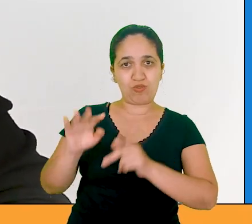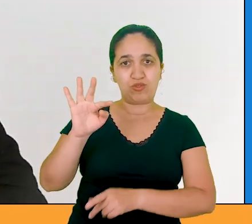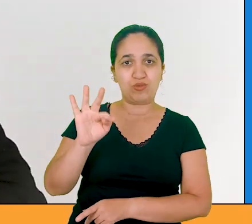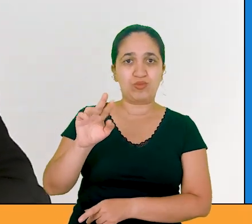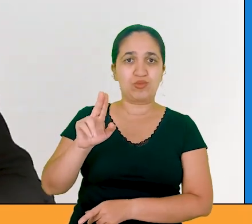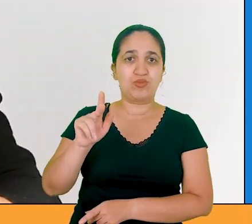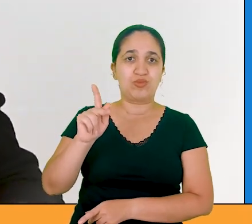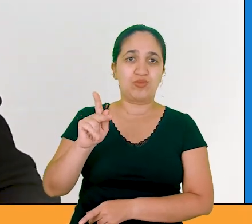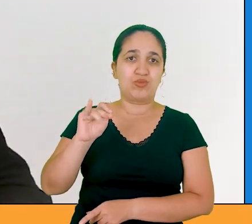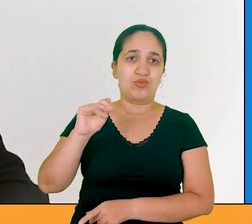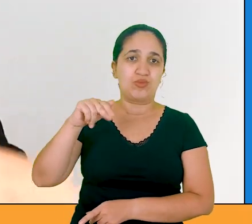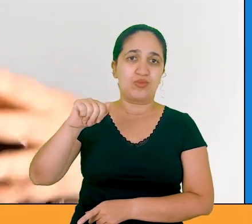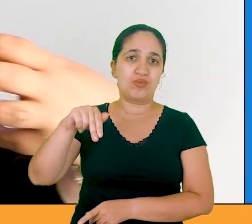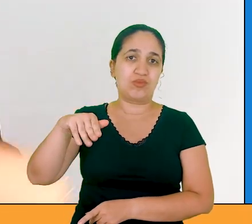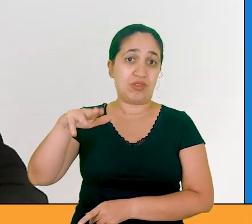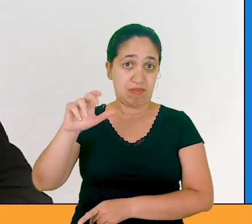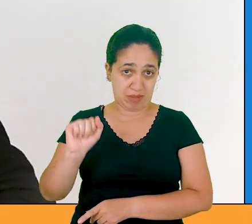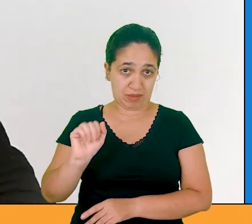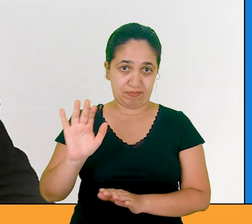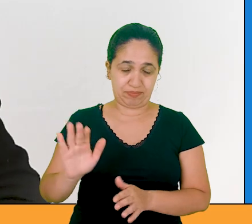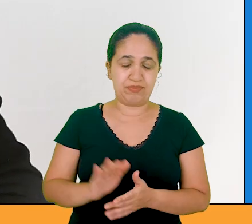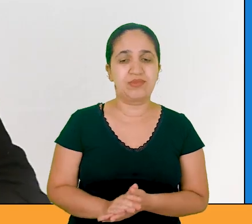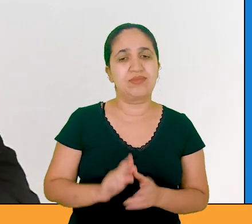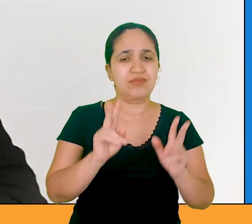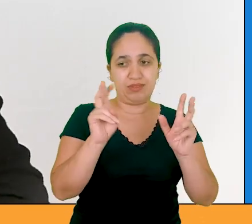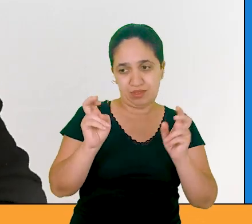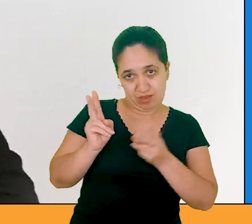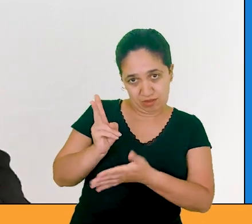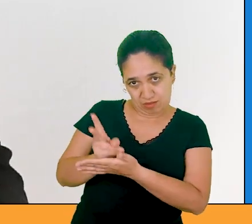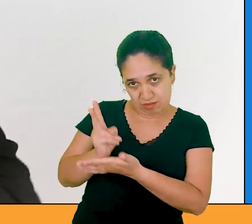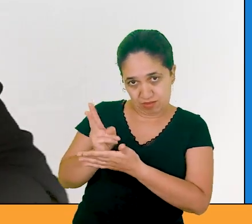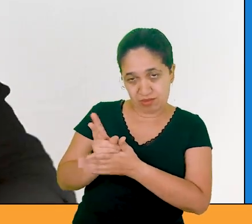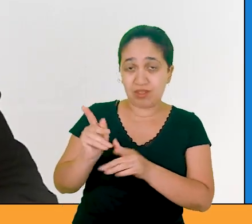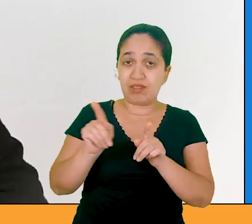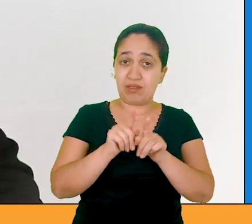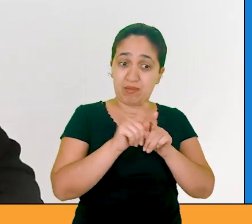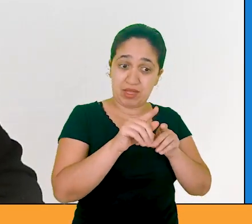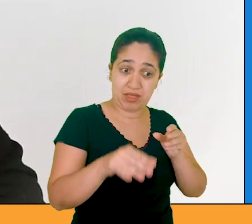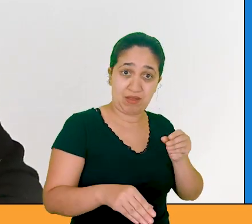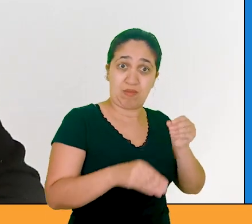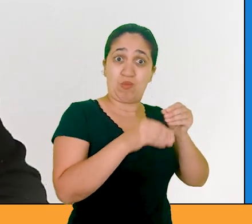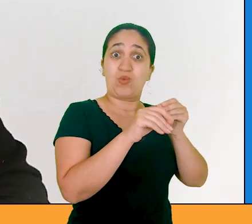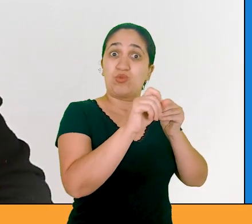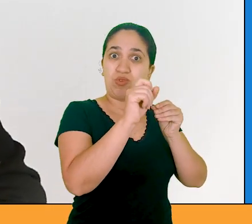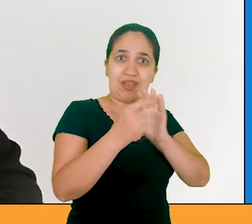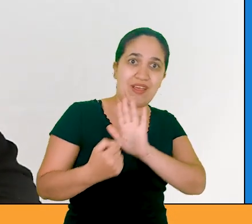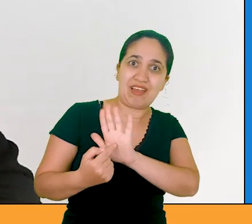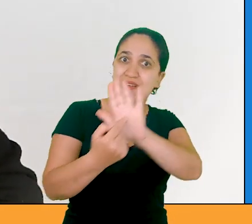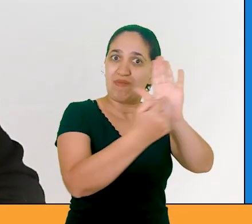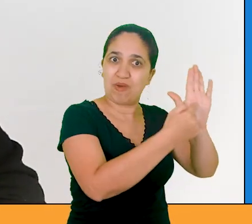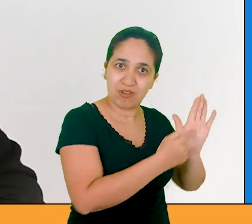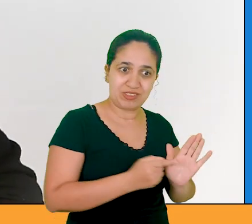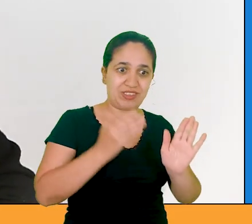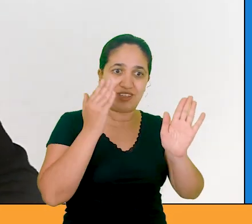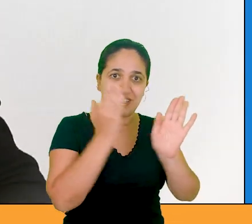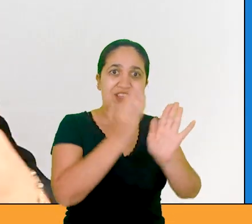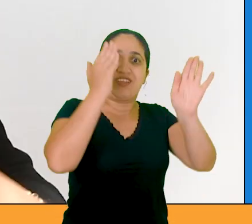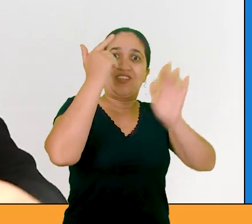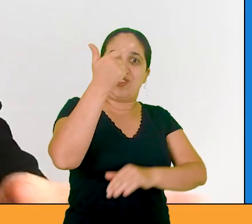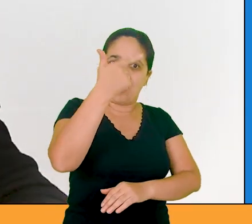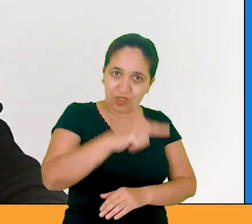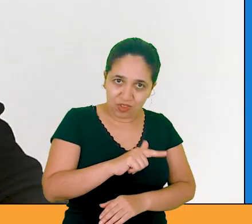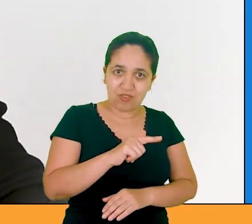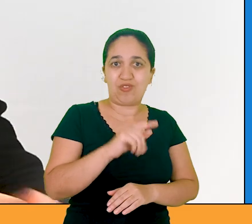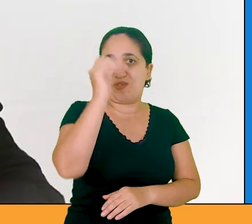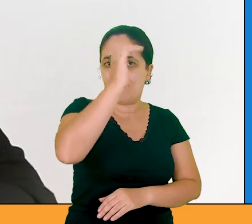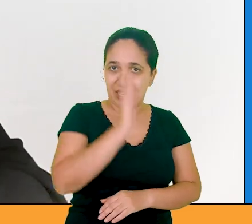Tupinambá. Ainda nesse assunto, manto Tupinambá e agregando a Mostra do Redescobrimento Brasil Mais 500,